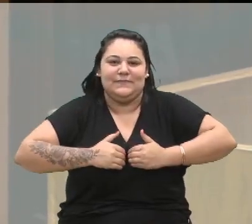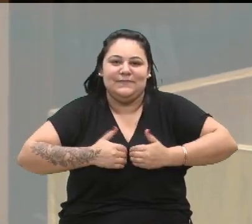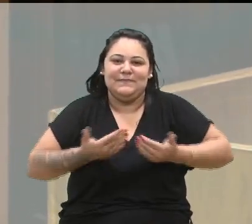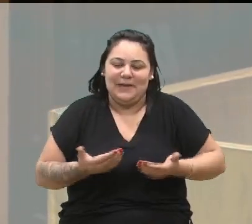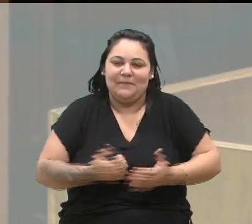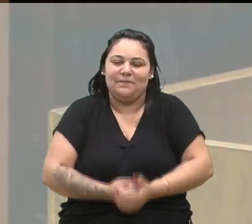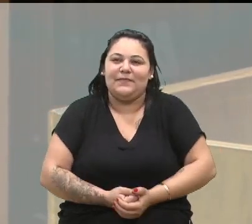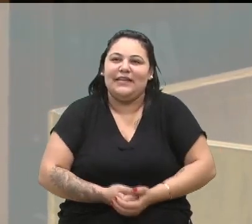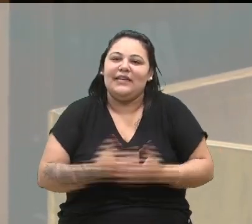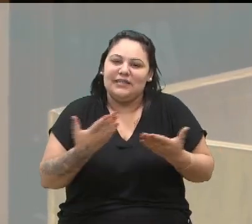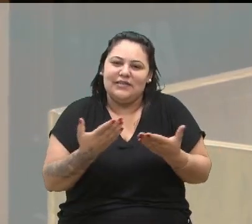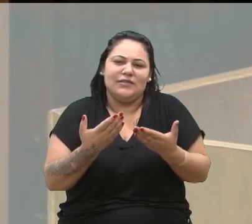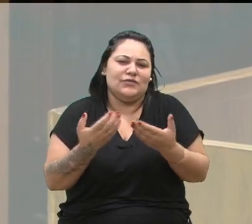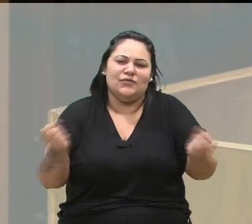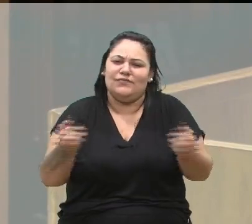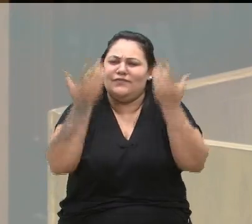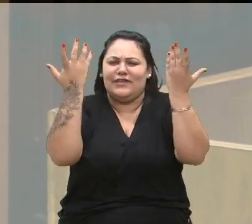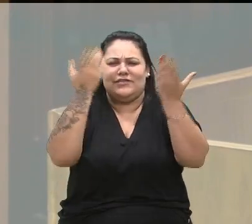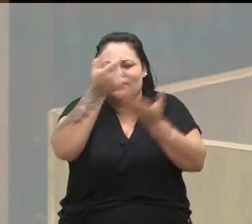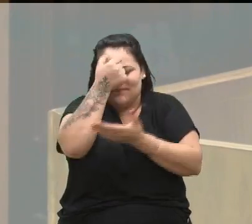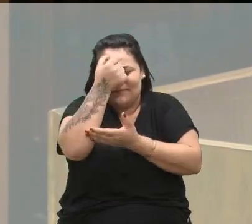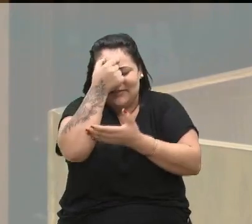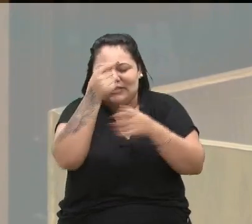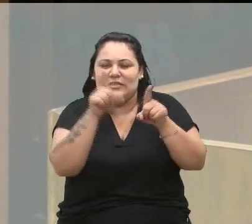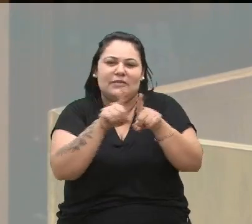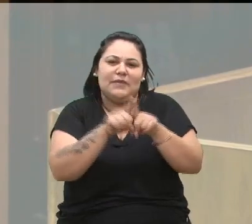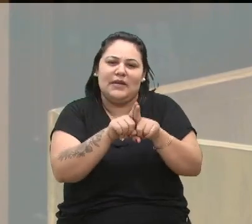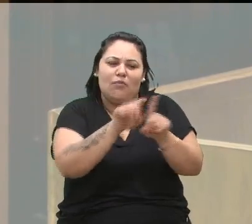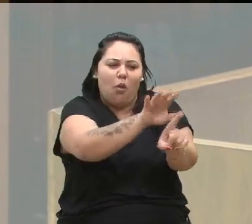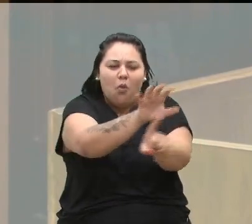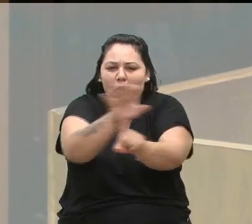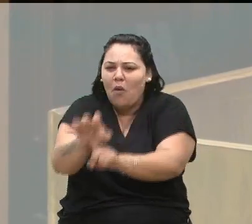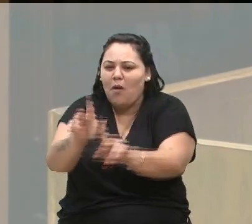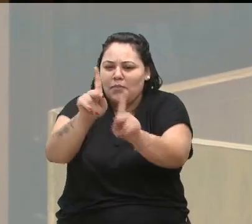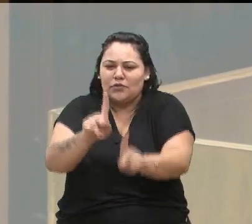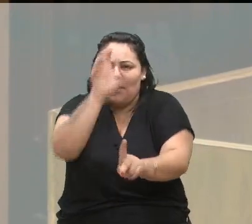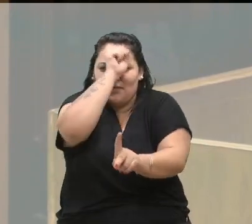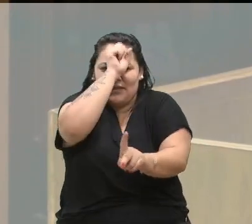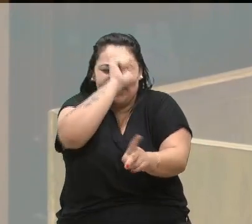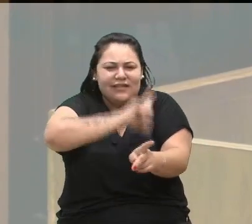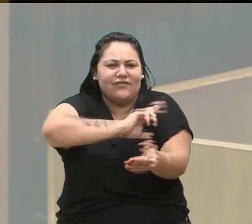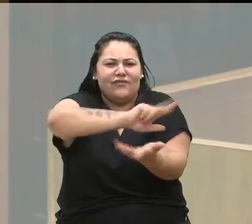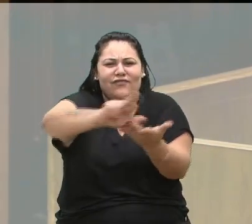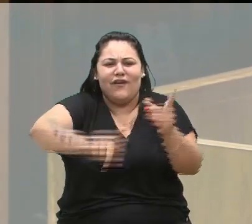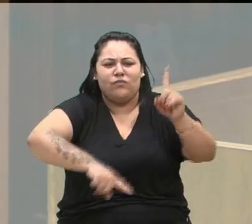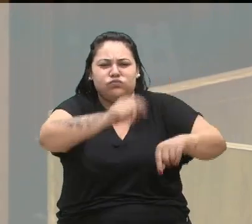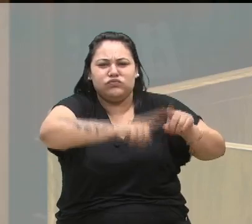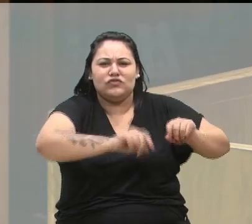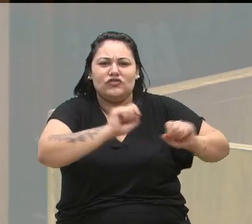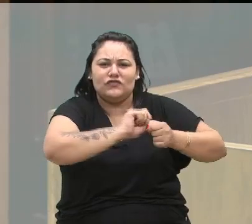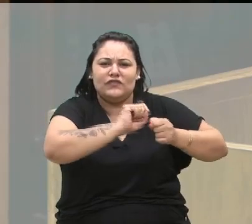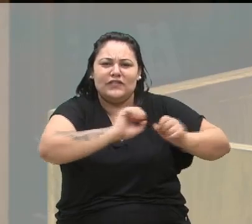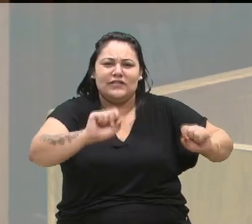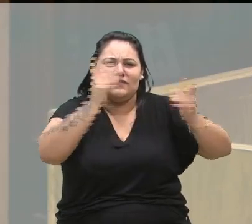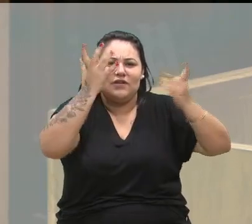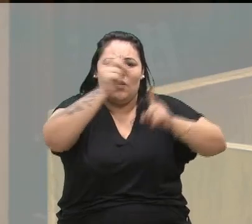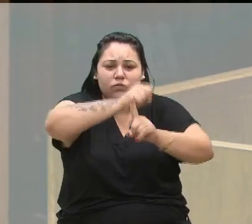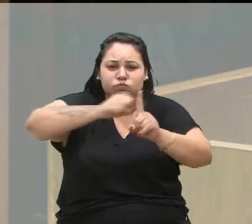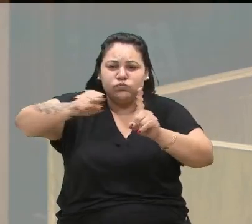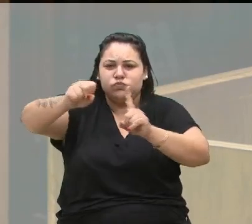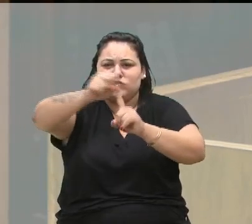de conscientização, enfim, foram inúmeras as atividades, né? A gente fez eventos também de socialização